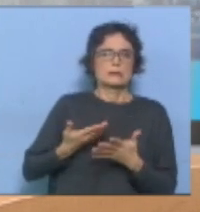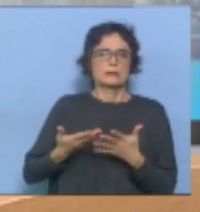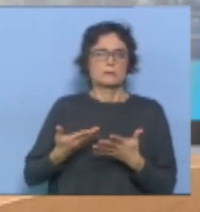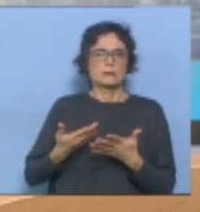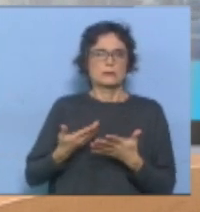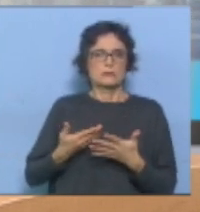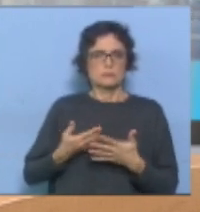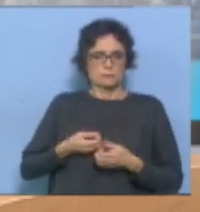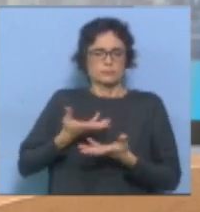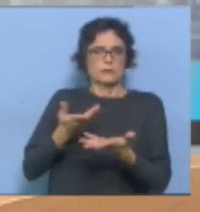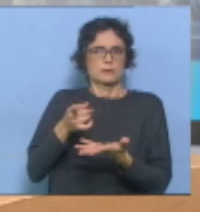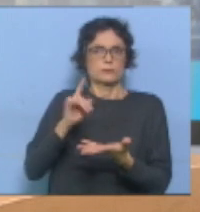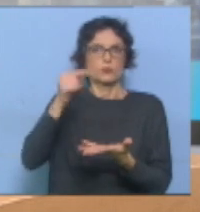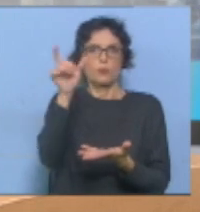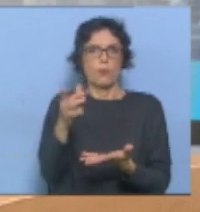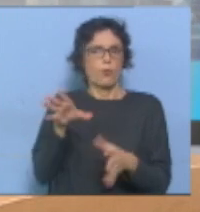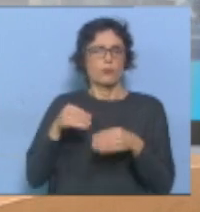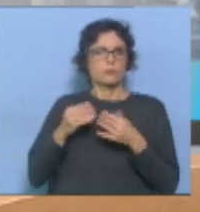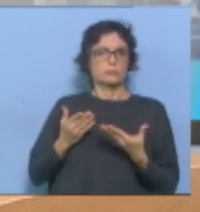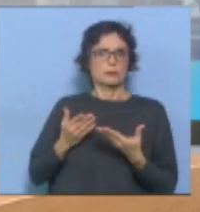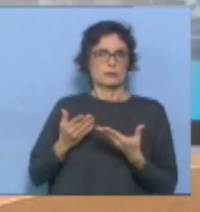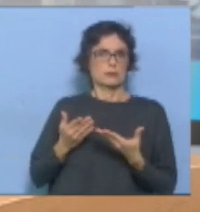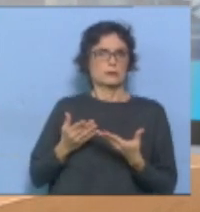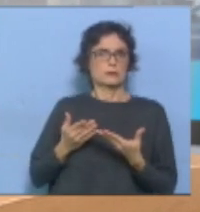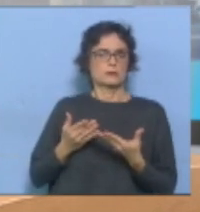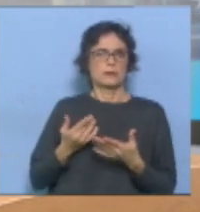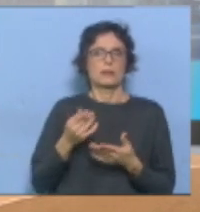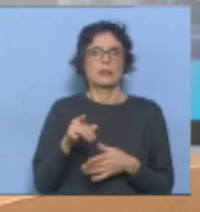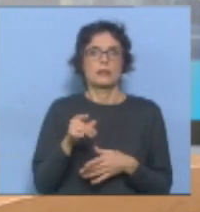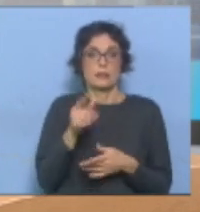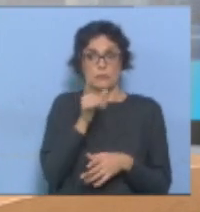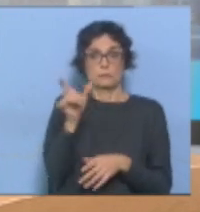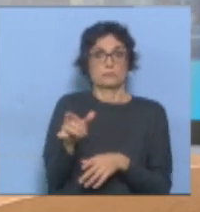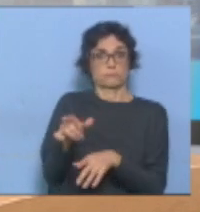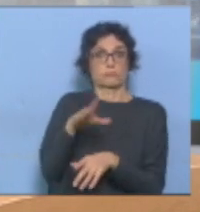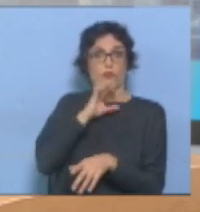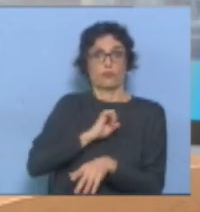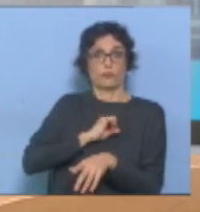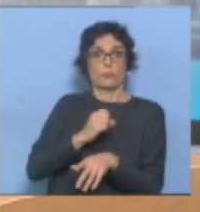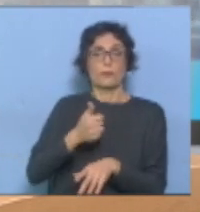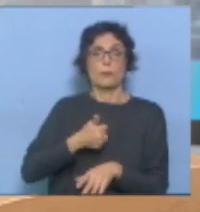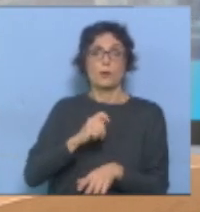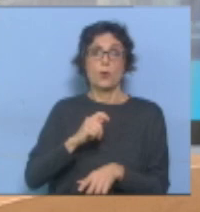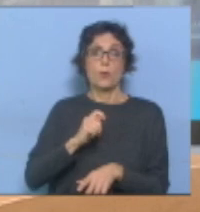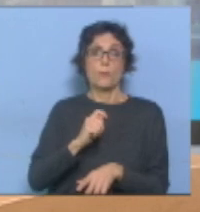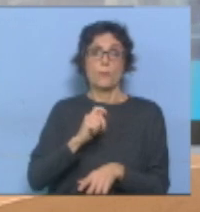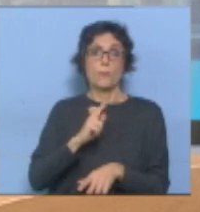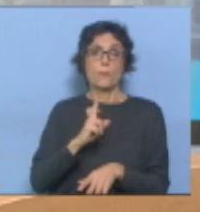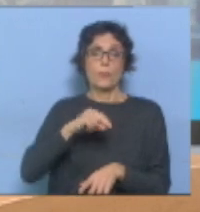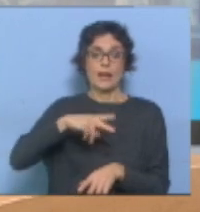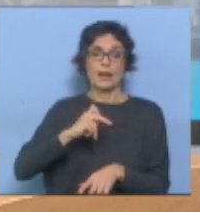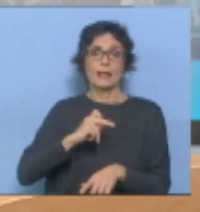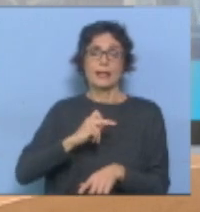aceite. No caso do Bernardo, ele também tem vindo a crescer, não é? Tem 10 anos agora, 10.